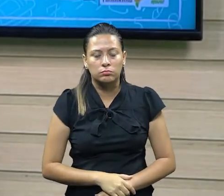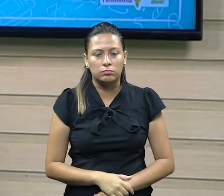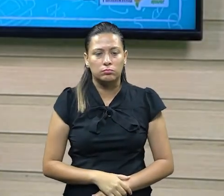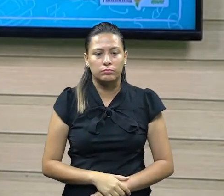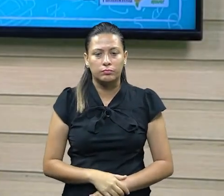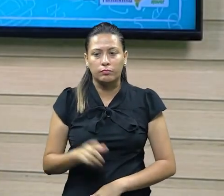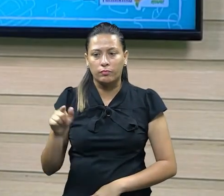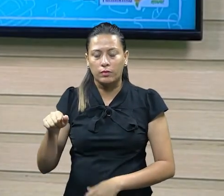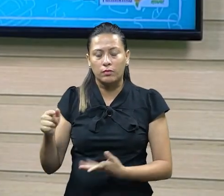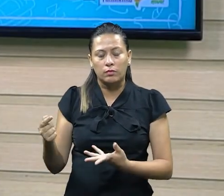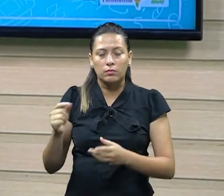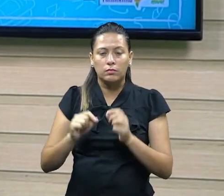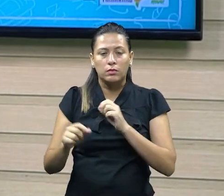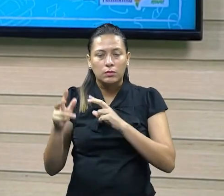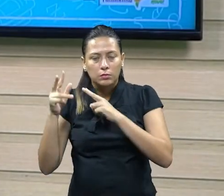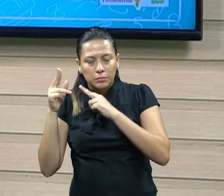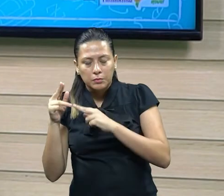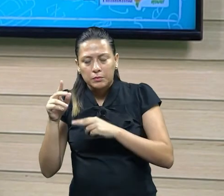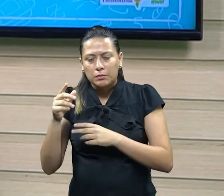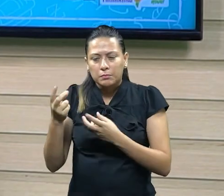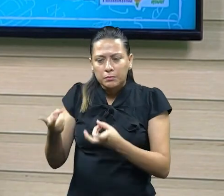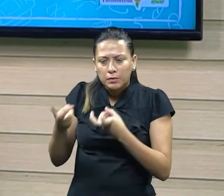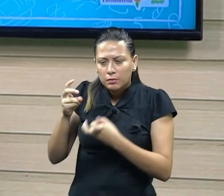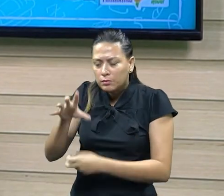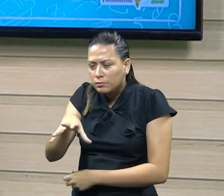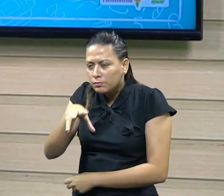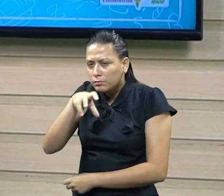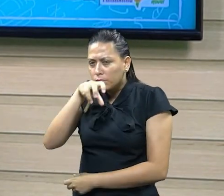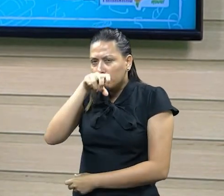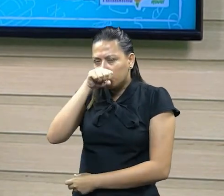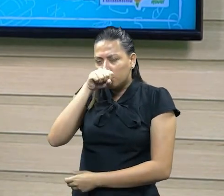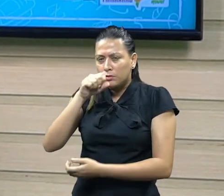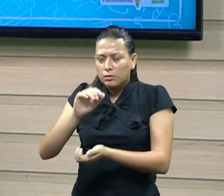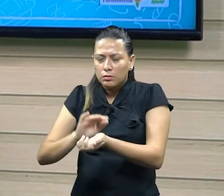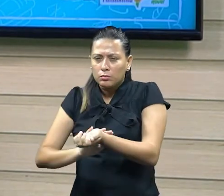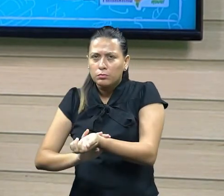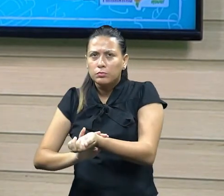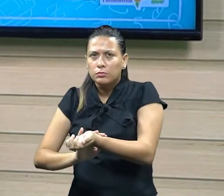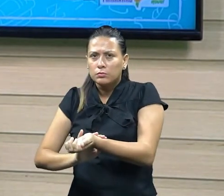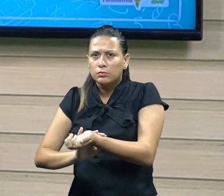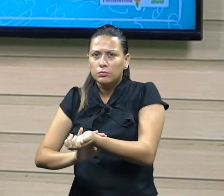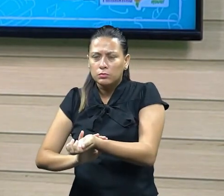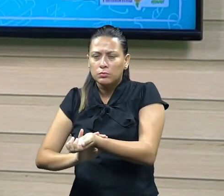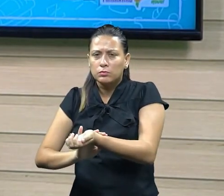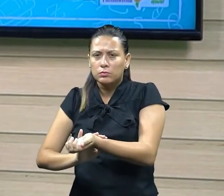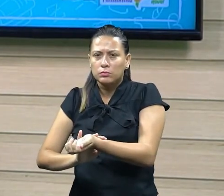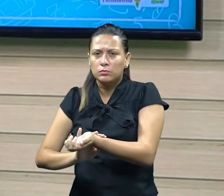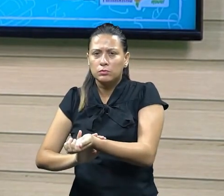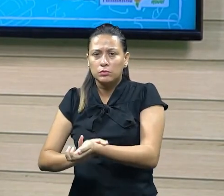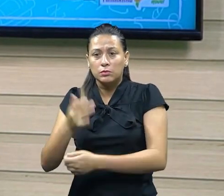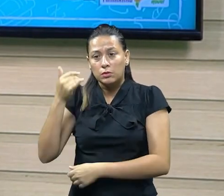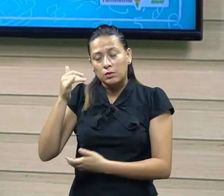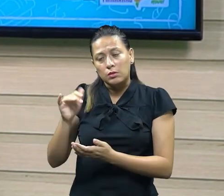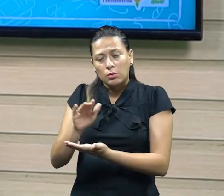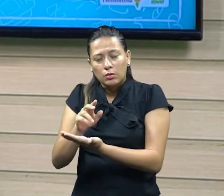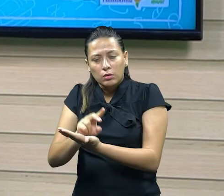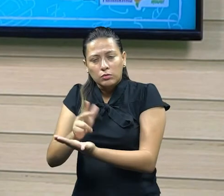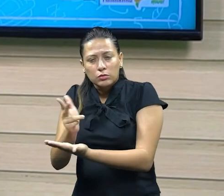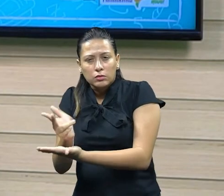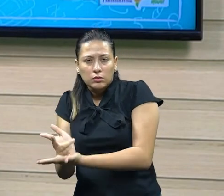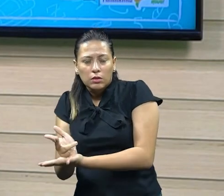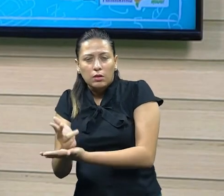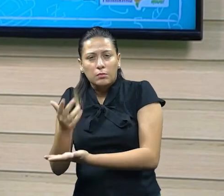se ela apagou, então você tem que ver se ela está respirando, se tem pulsação, você coloca ela de lado para evitar que ela se